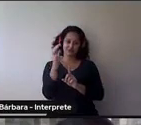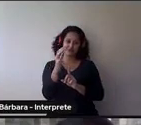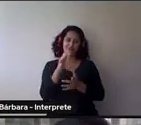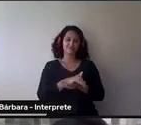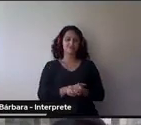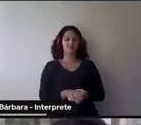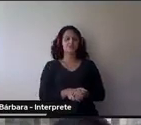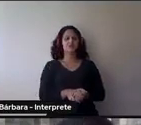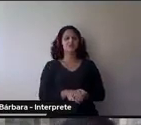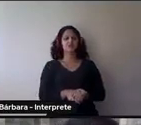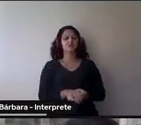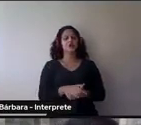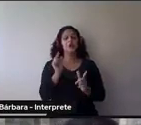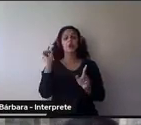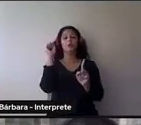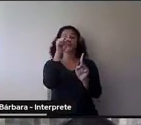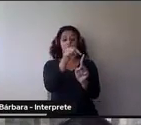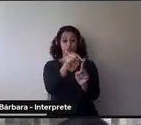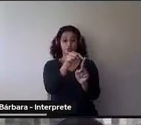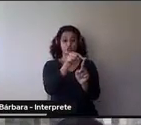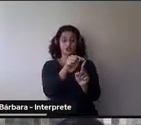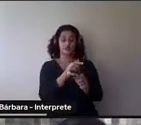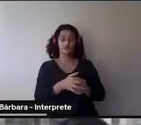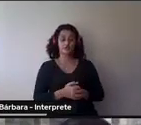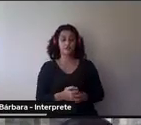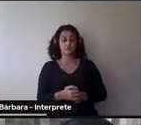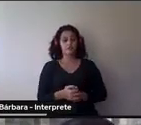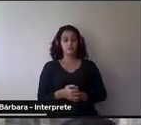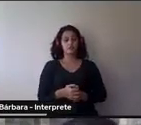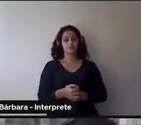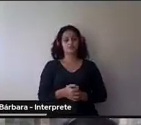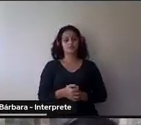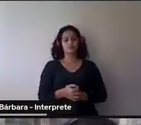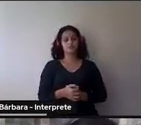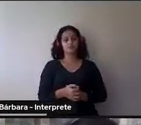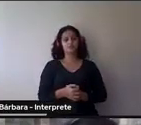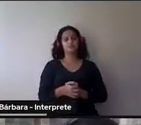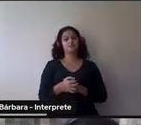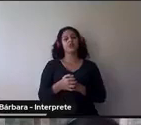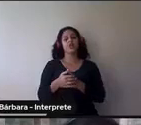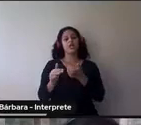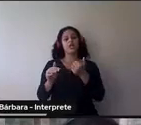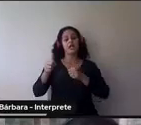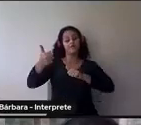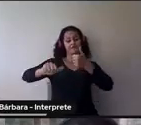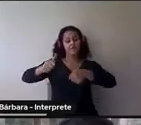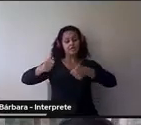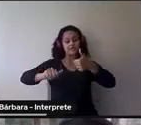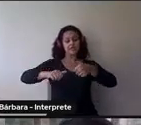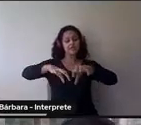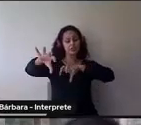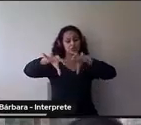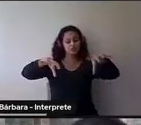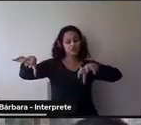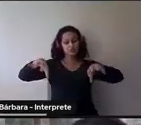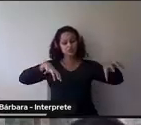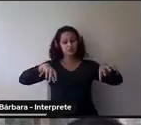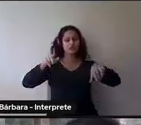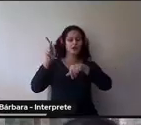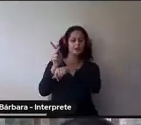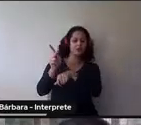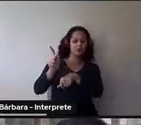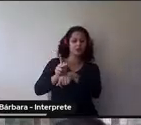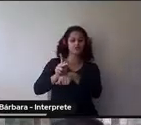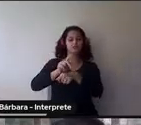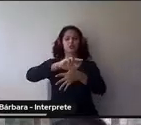Os objetivos, o objetivo geral era avaliar a distribuição e a conservação das espécies de fungos poroides, das duas